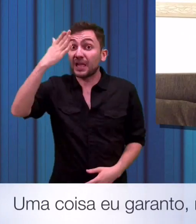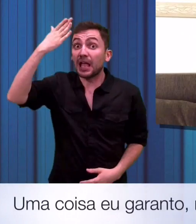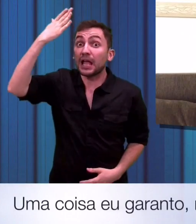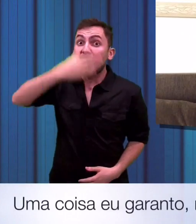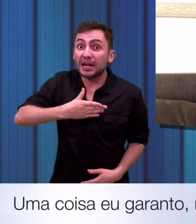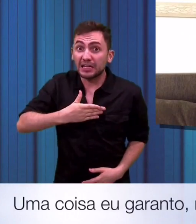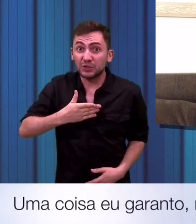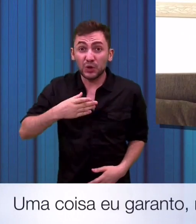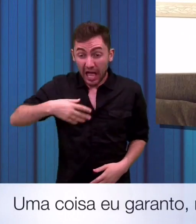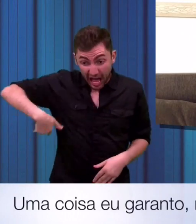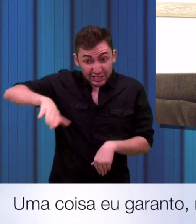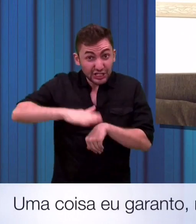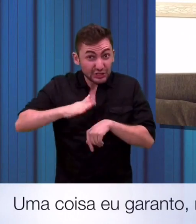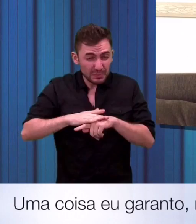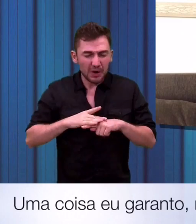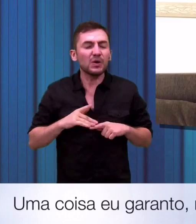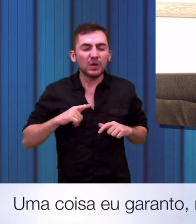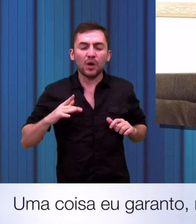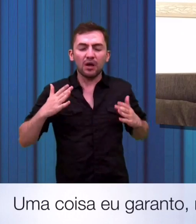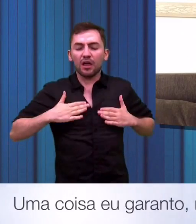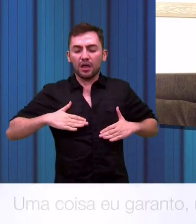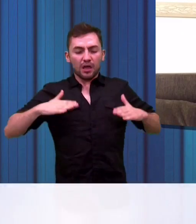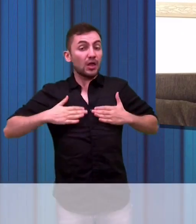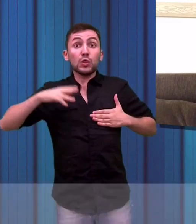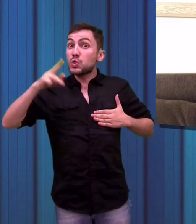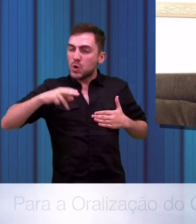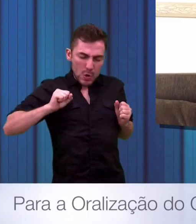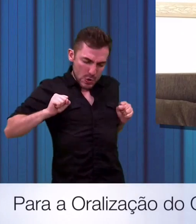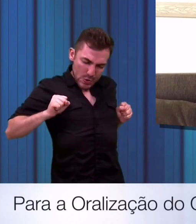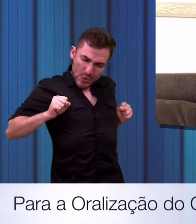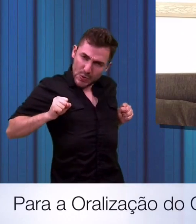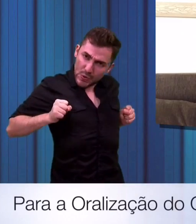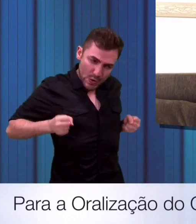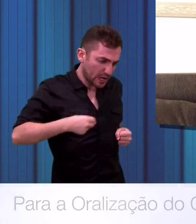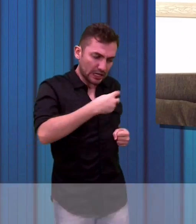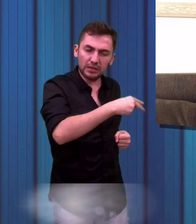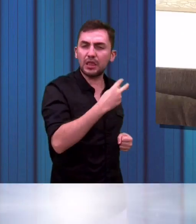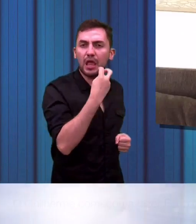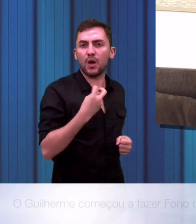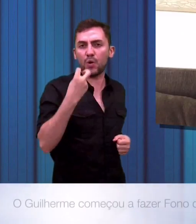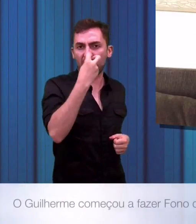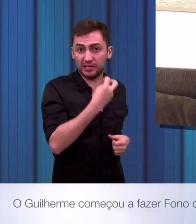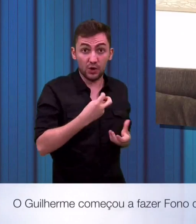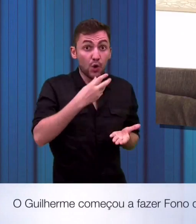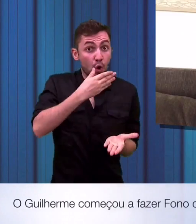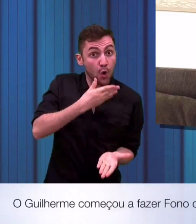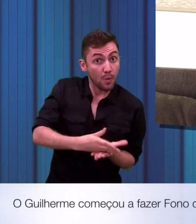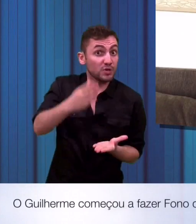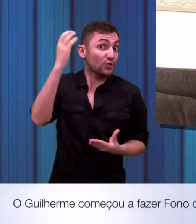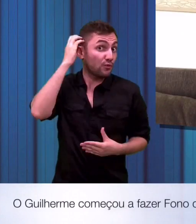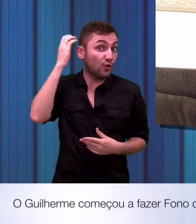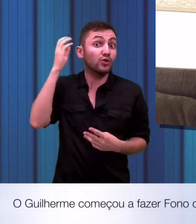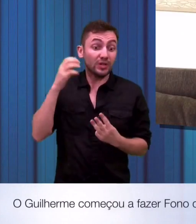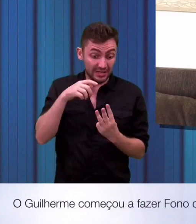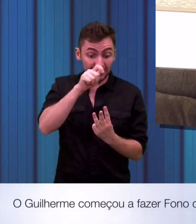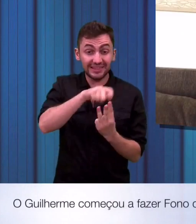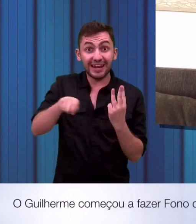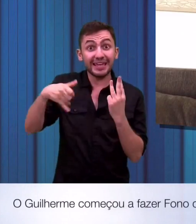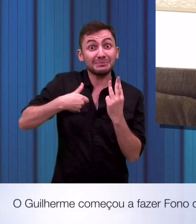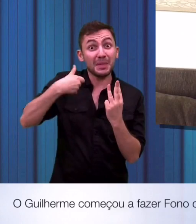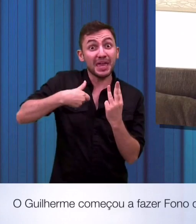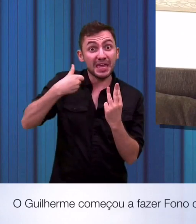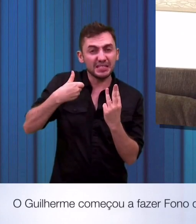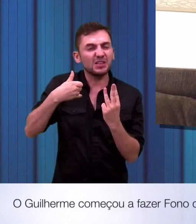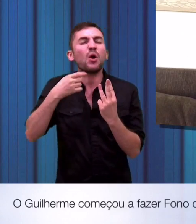coisa eu garanto, não foi economizado um esforço para a oralização do Guilherme. O Guilherme começou a fazer fono desde os